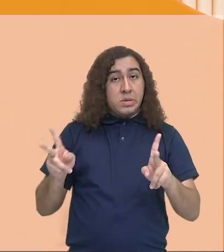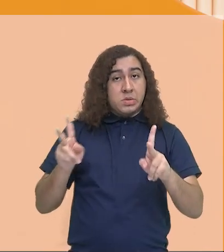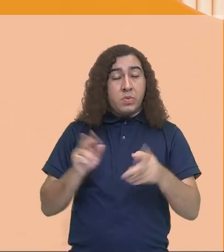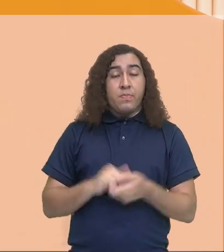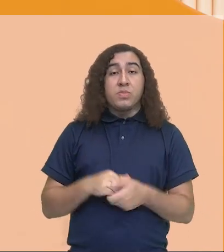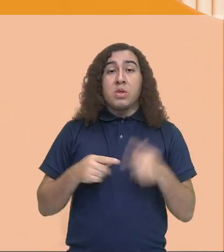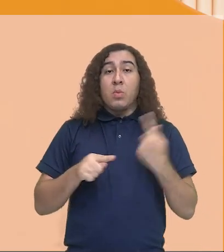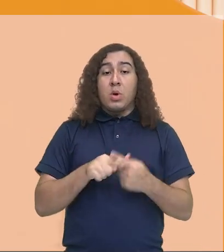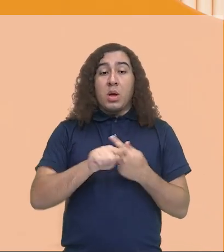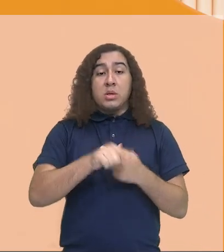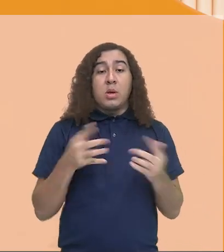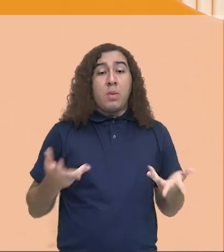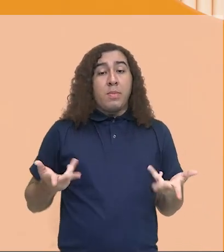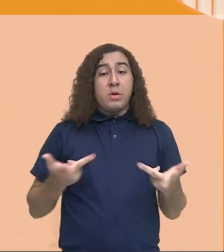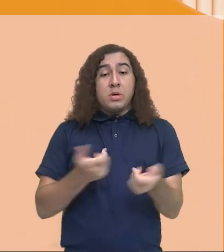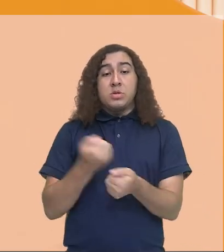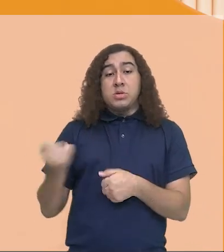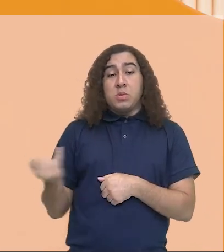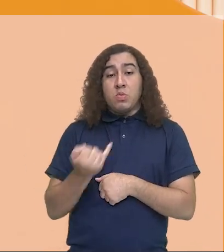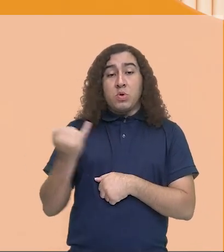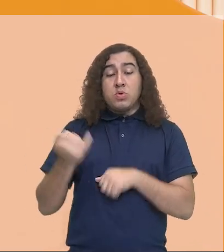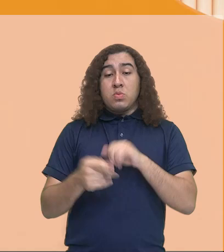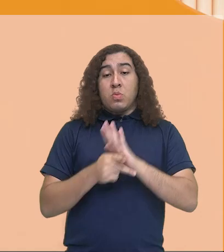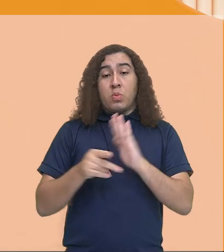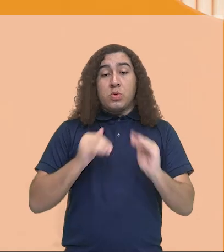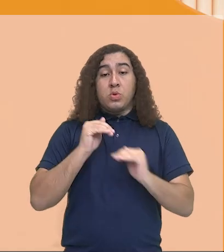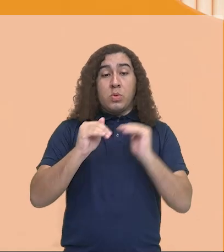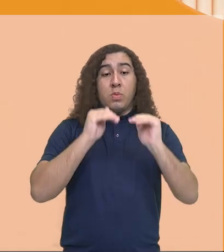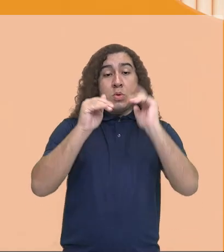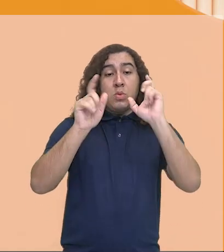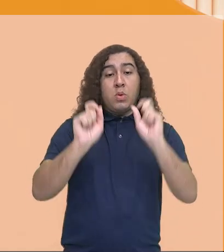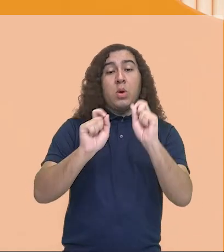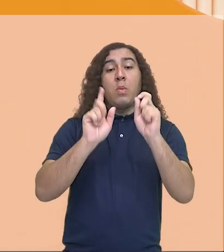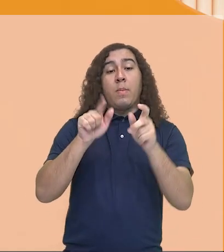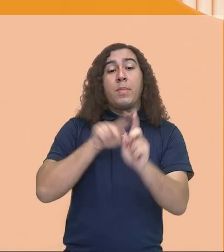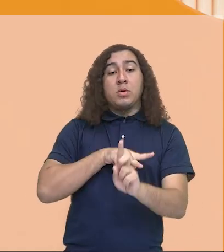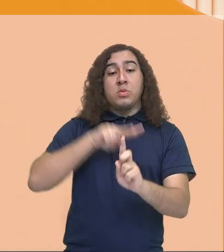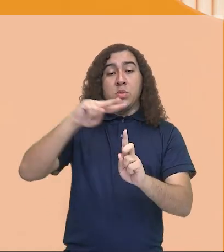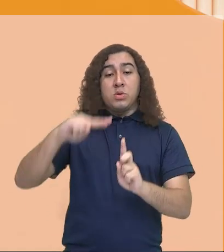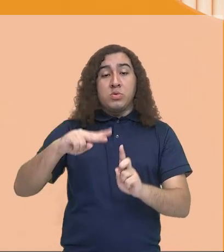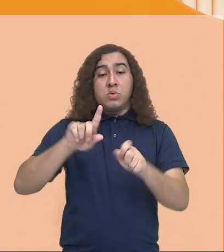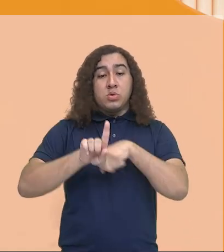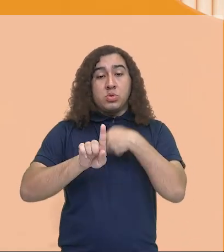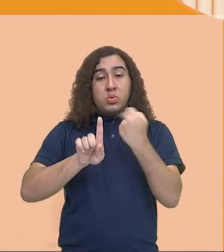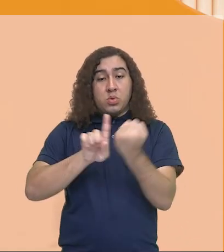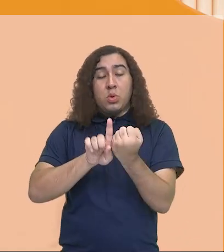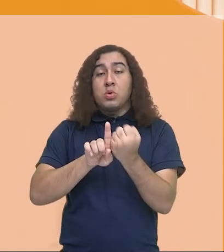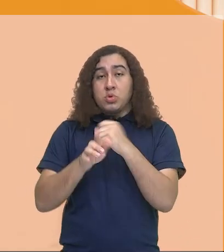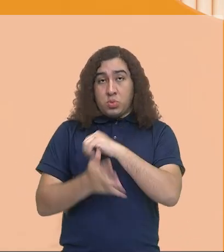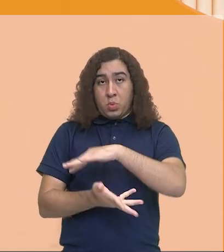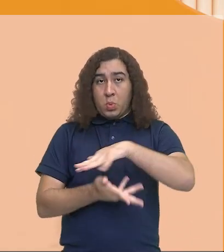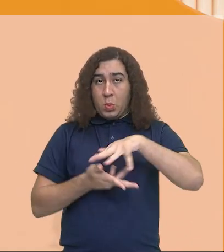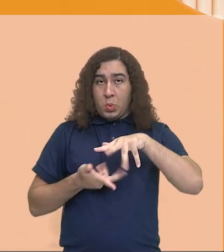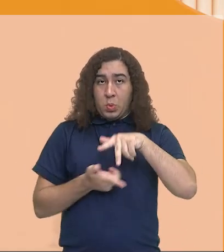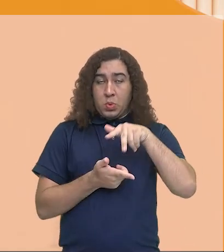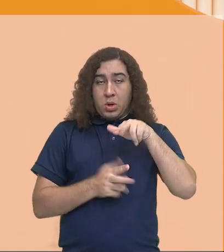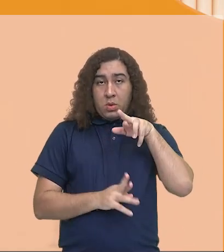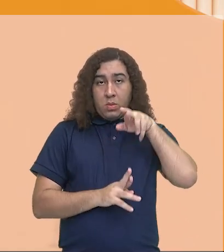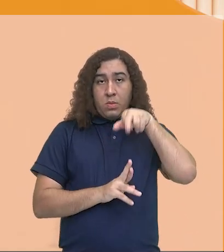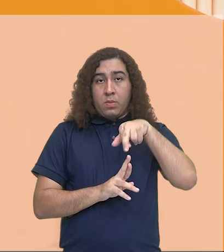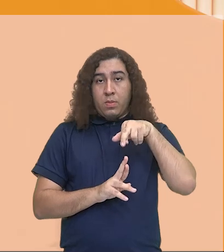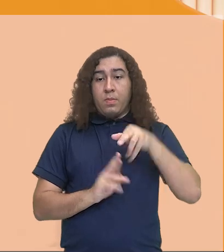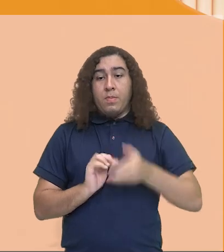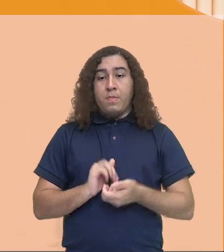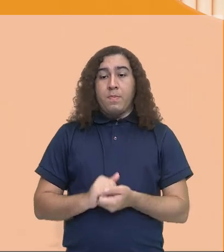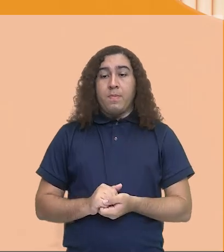essa é uma habilidade fundamental para o desenvolvimento de uma perspectiva sociológica